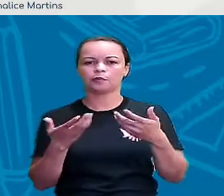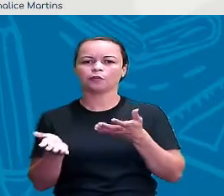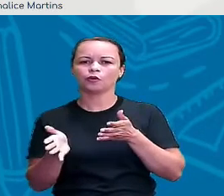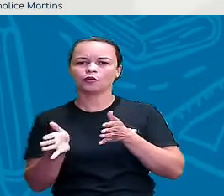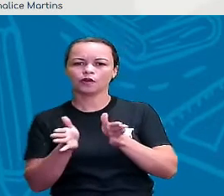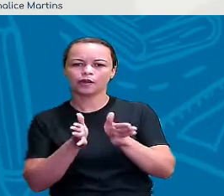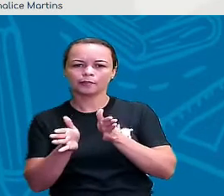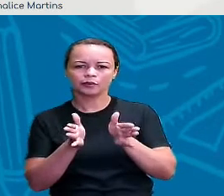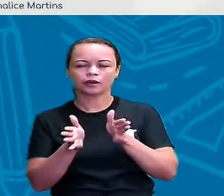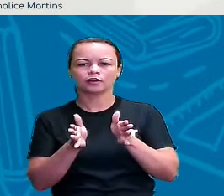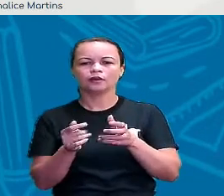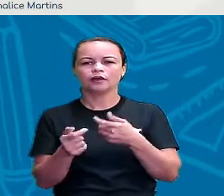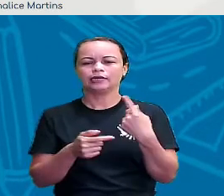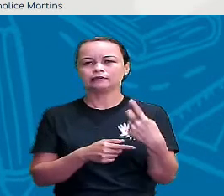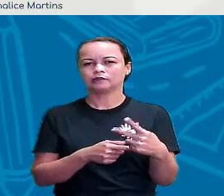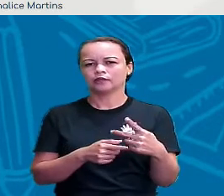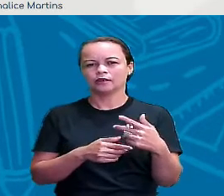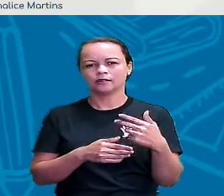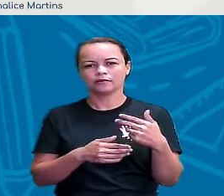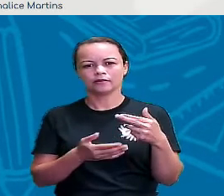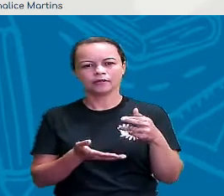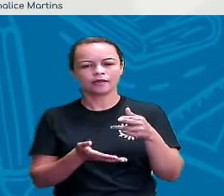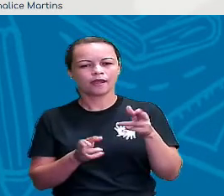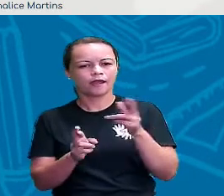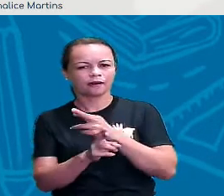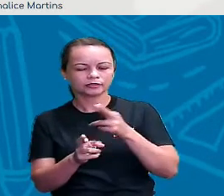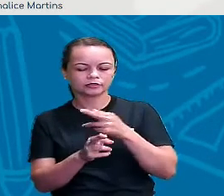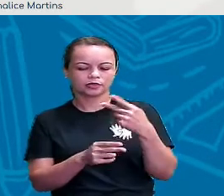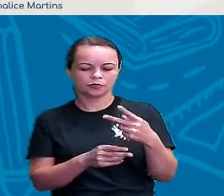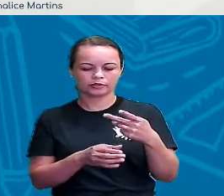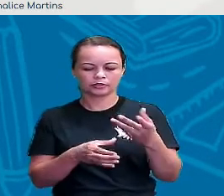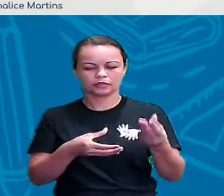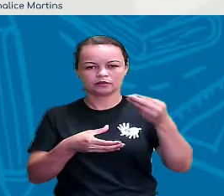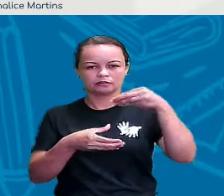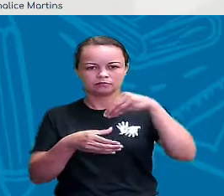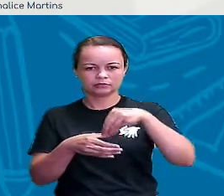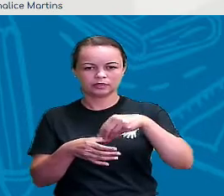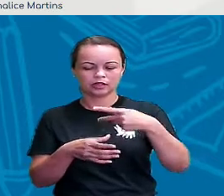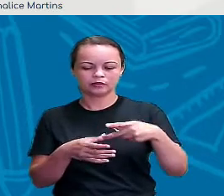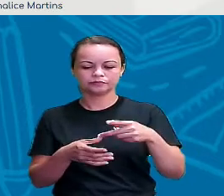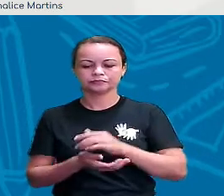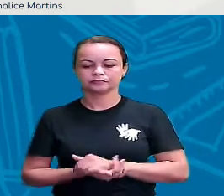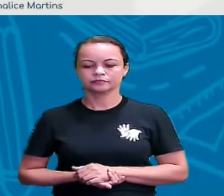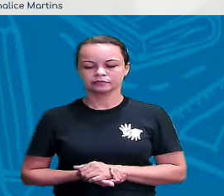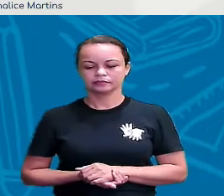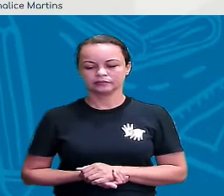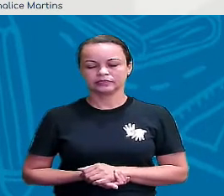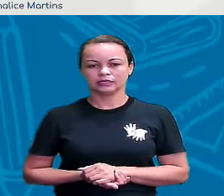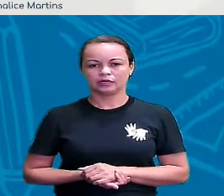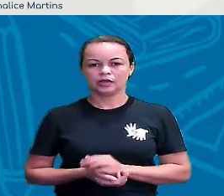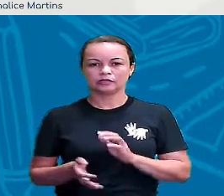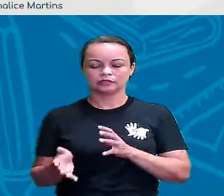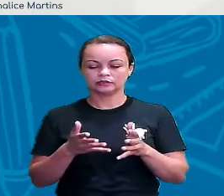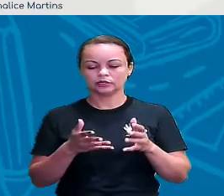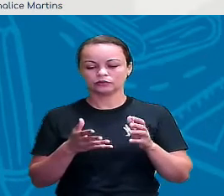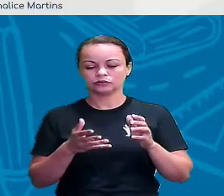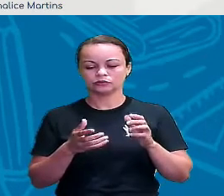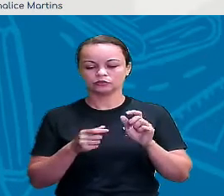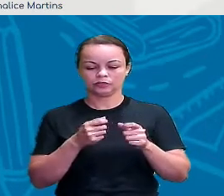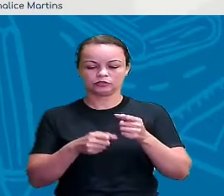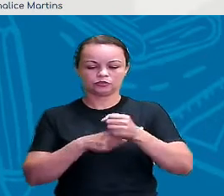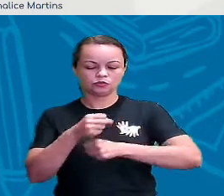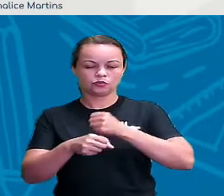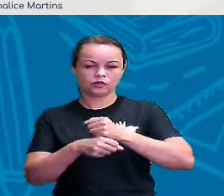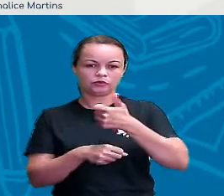época, né? Em relação a essas migrações internas. E aí, no espaço de tempo de